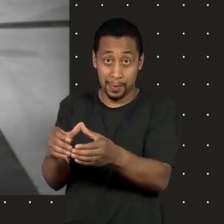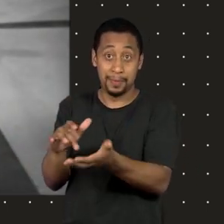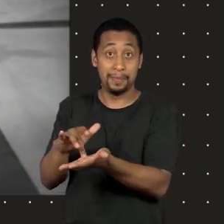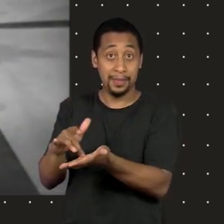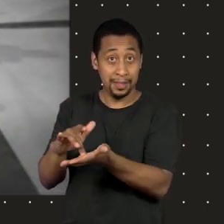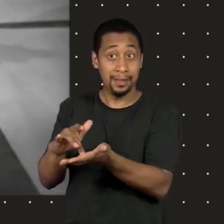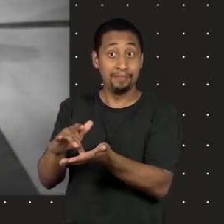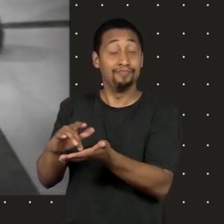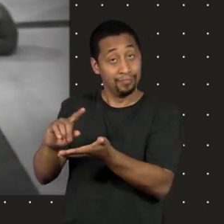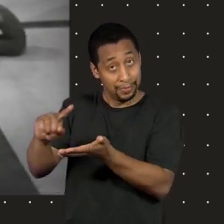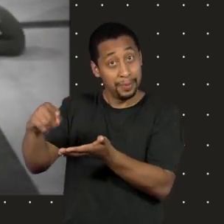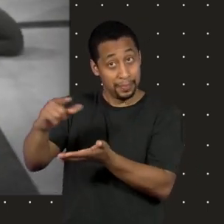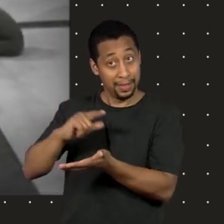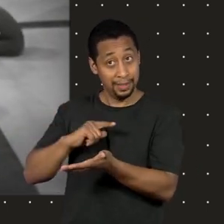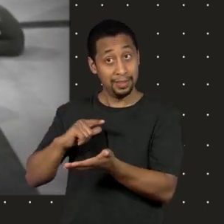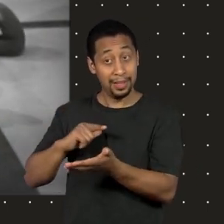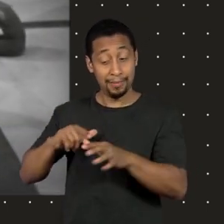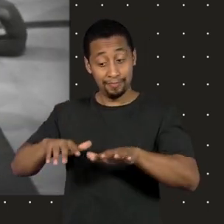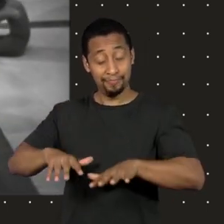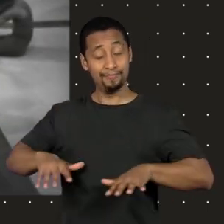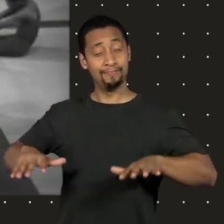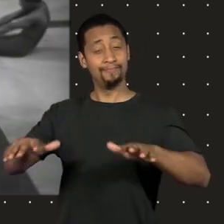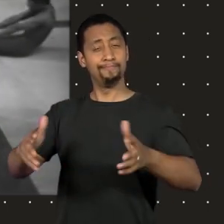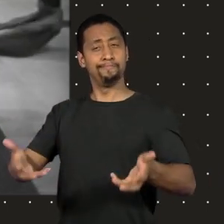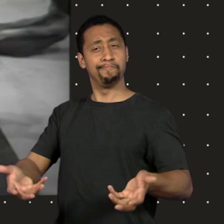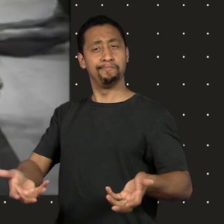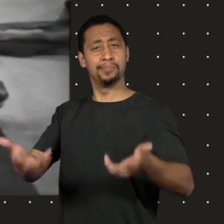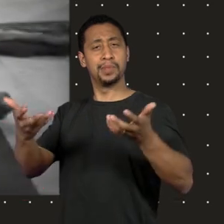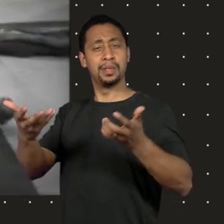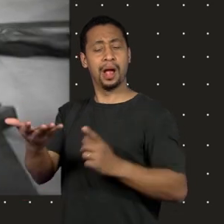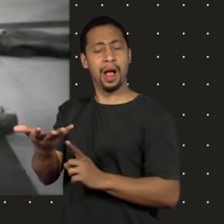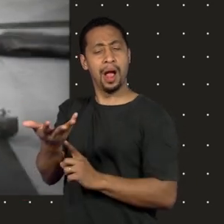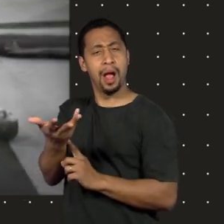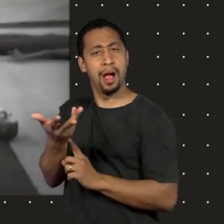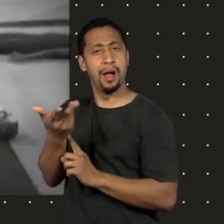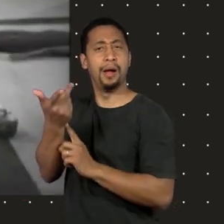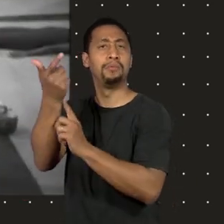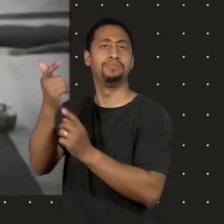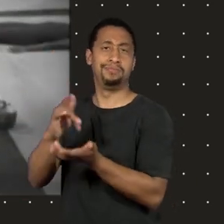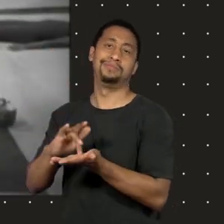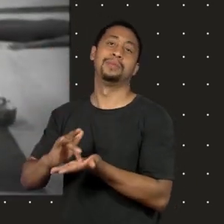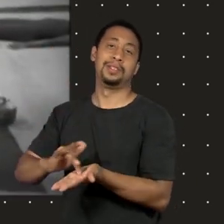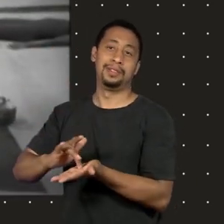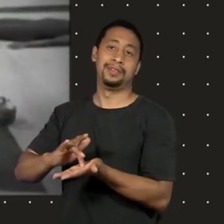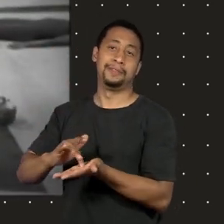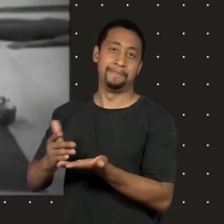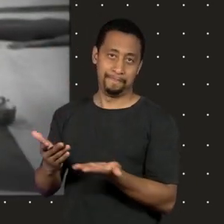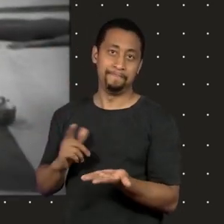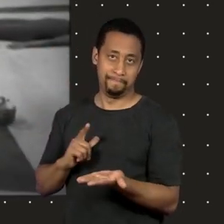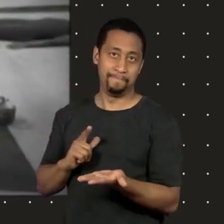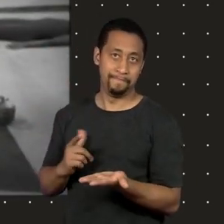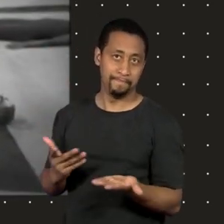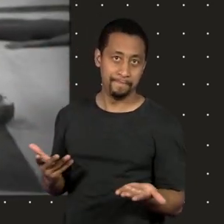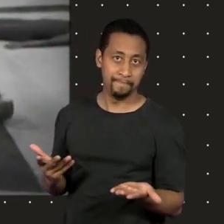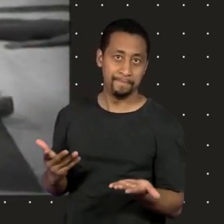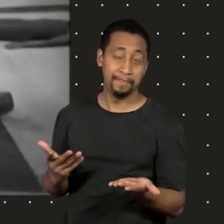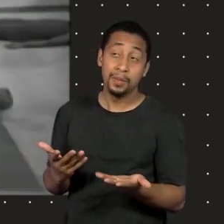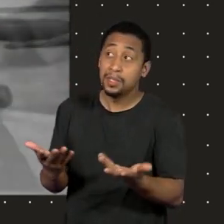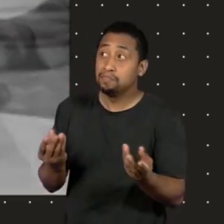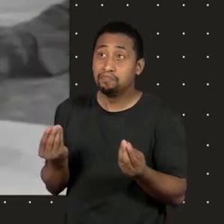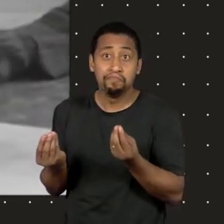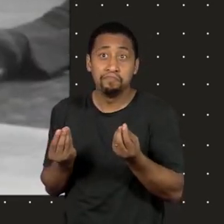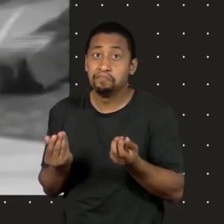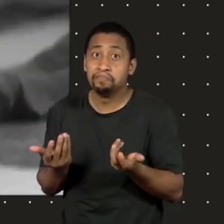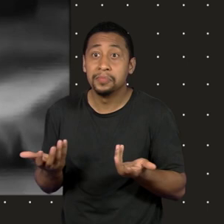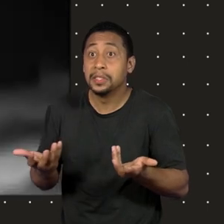balé montado artisticamente. Aí eu pensei um pouquinho, menino, né?